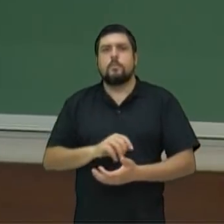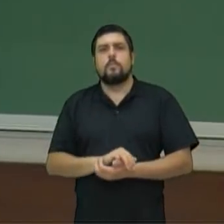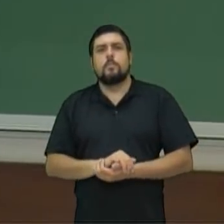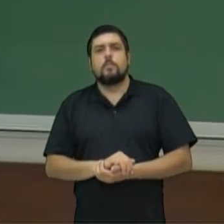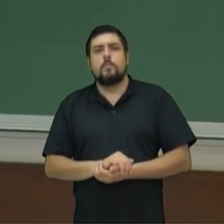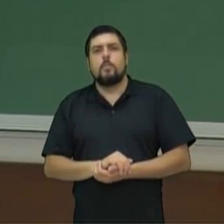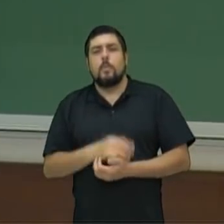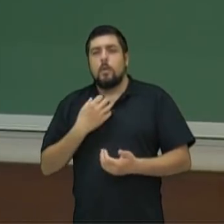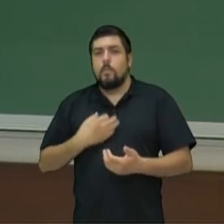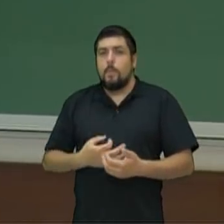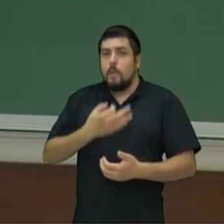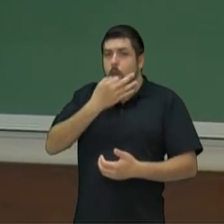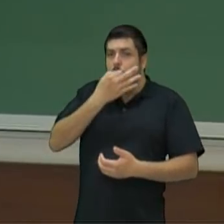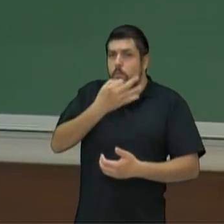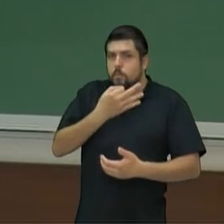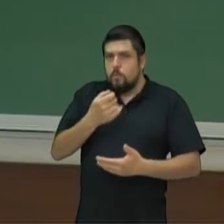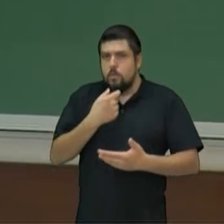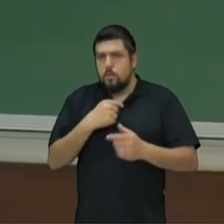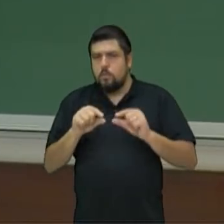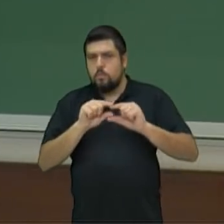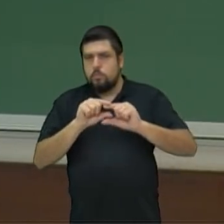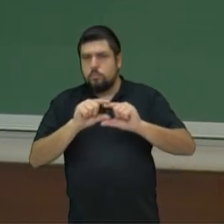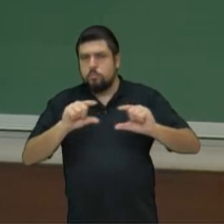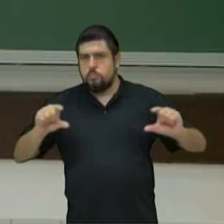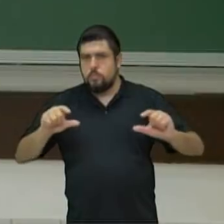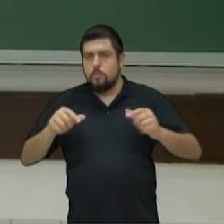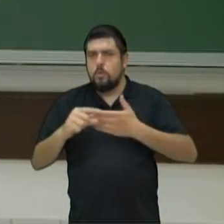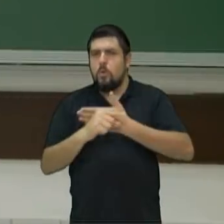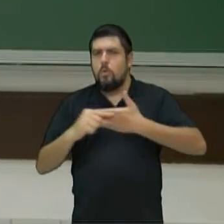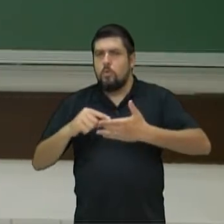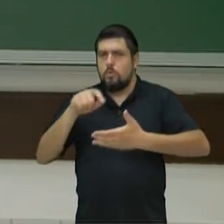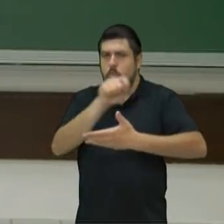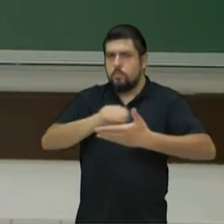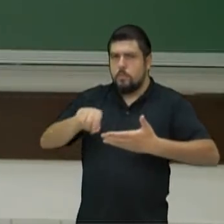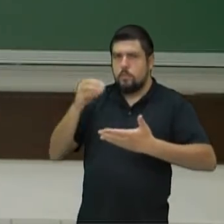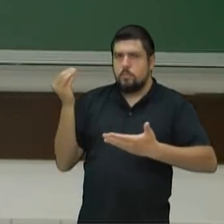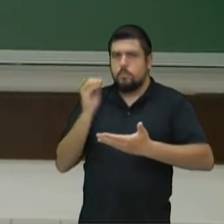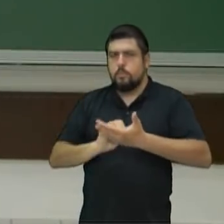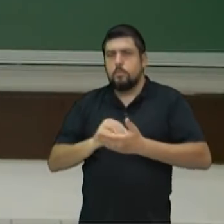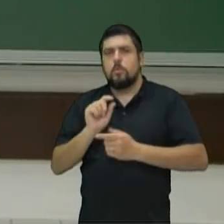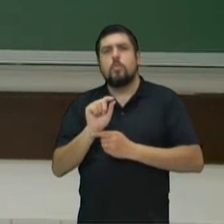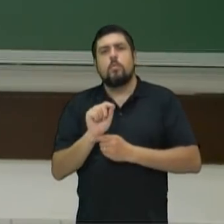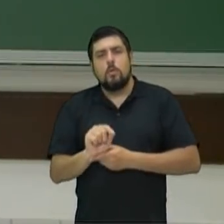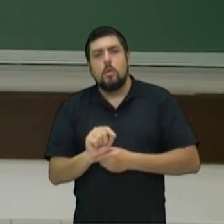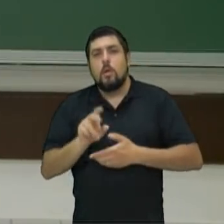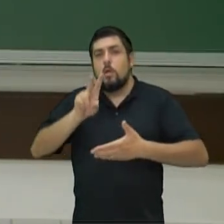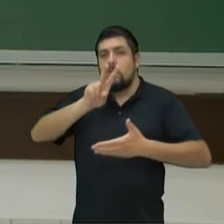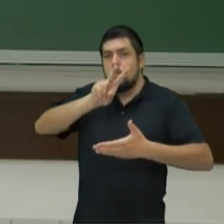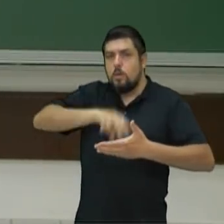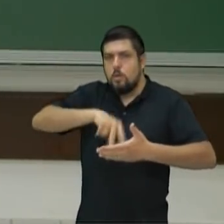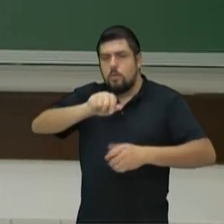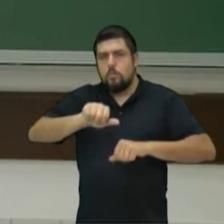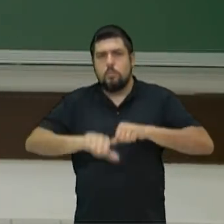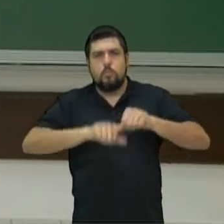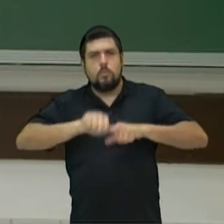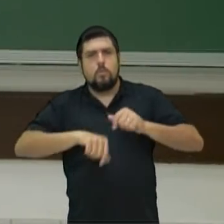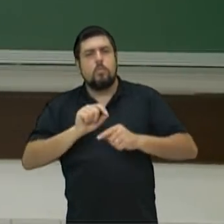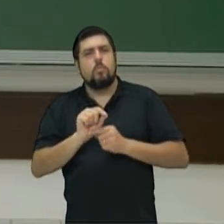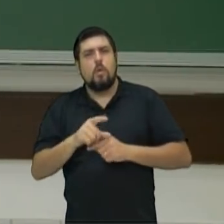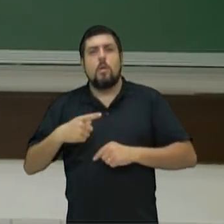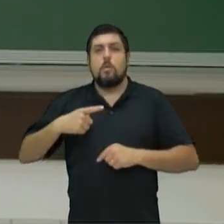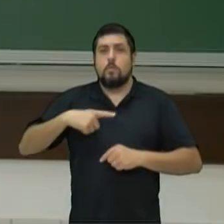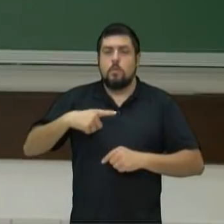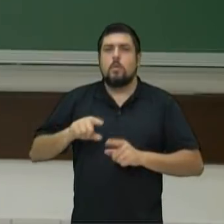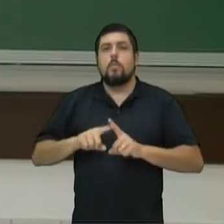que é a opinião deste trecho aqui, que o autor deu? Ele diz que o poder de transformação da leitura existe, só que para